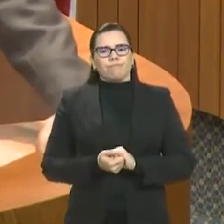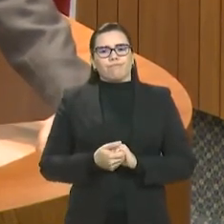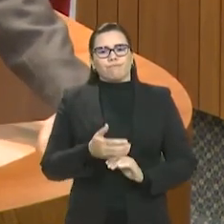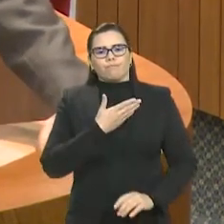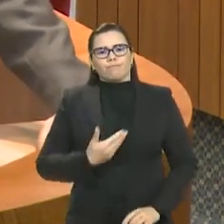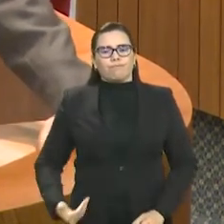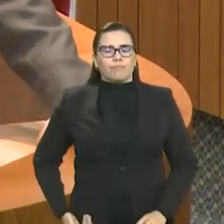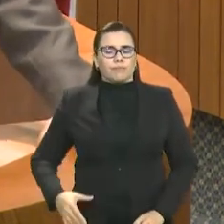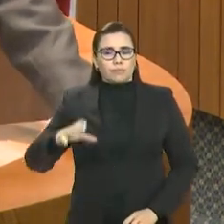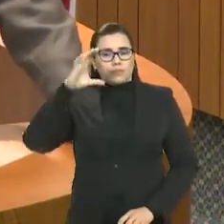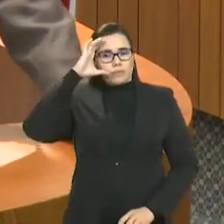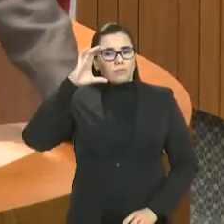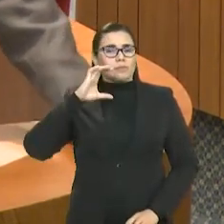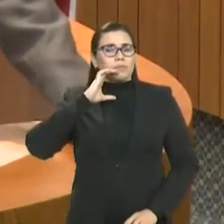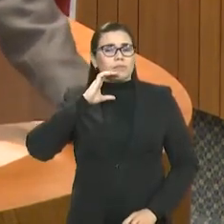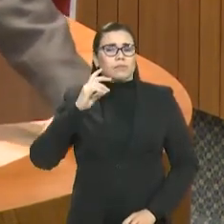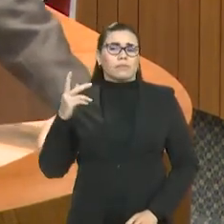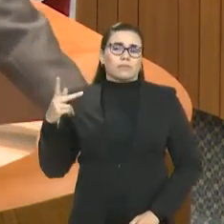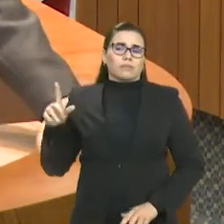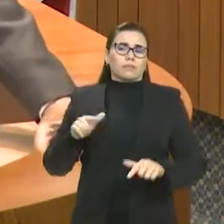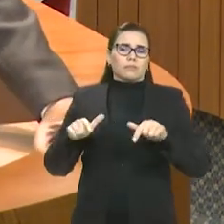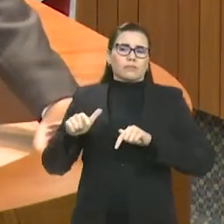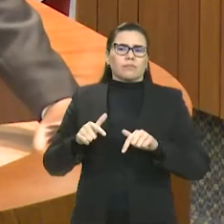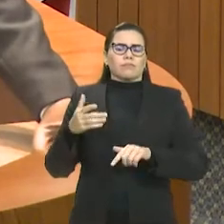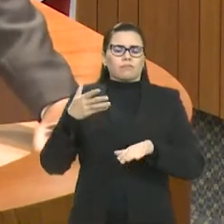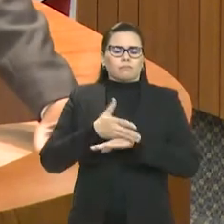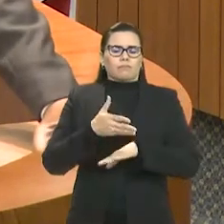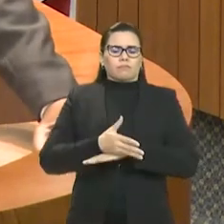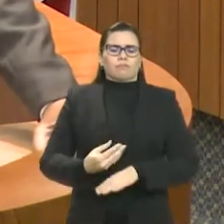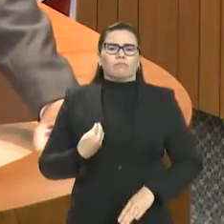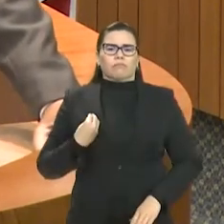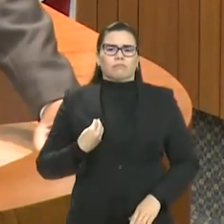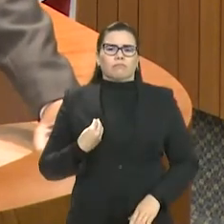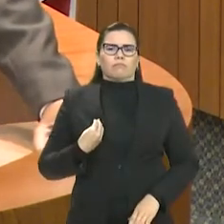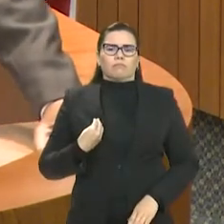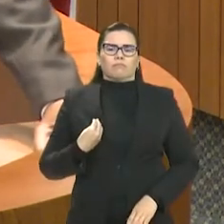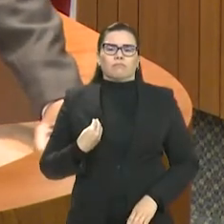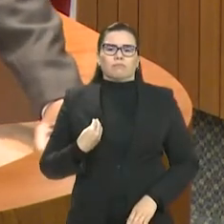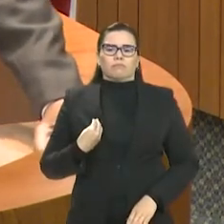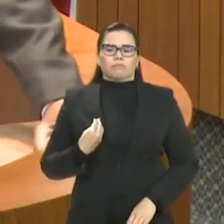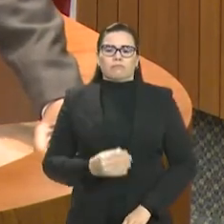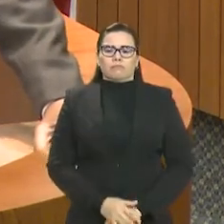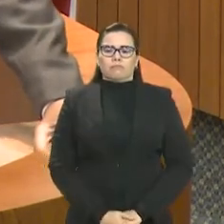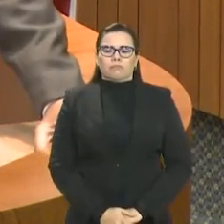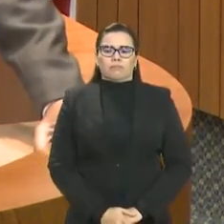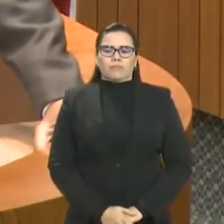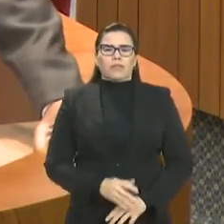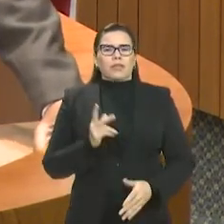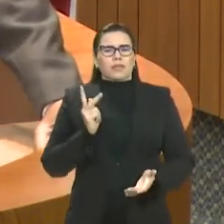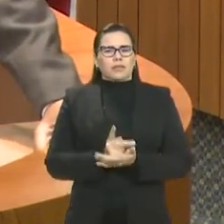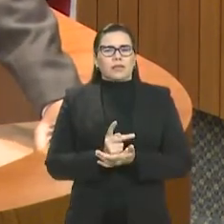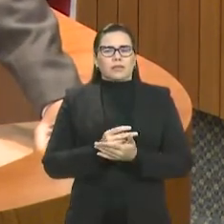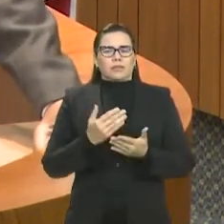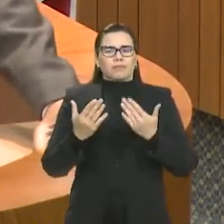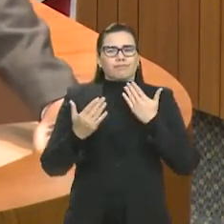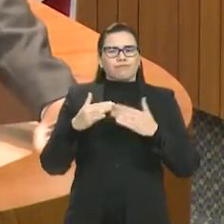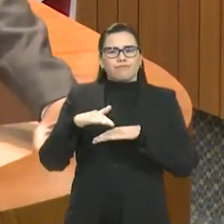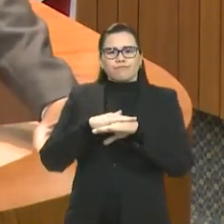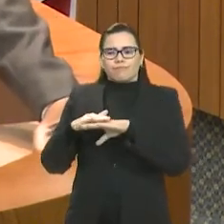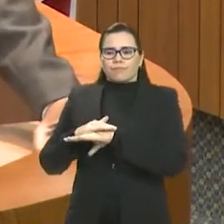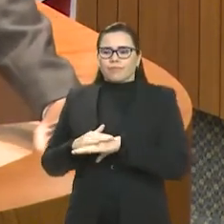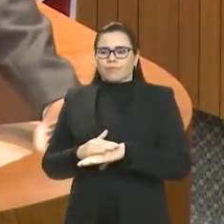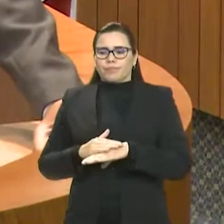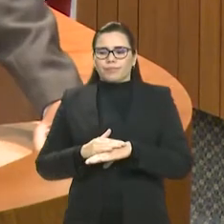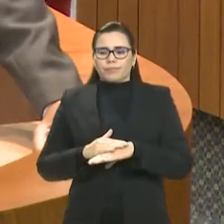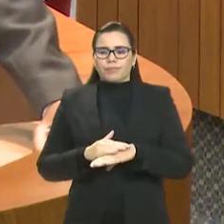ações, pela presença firme, pela presença com o diálogo, pela presença física, mas,